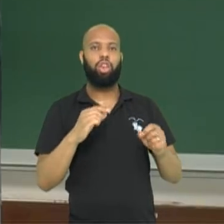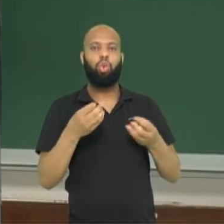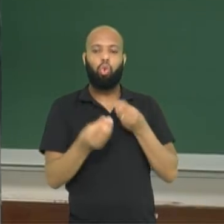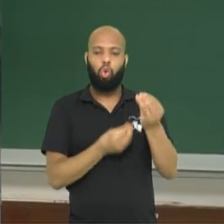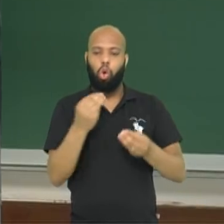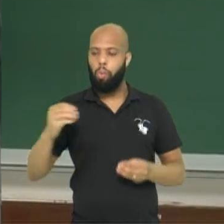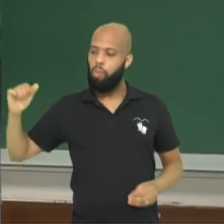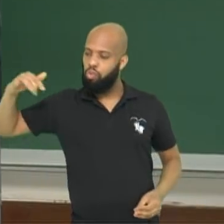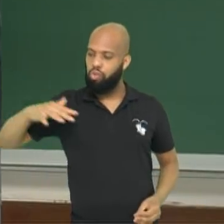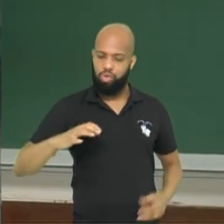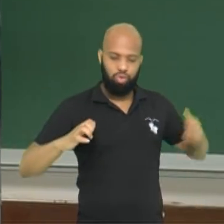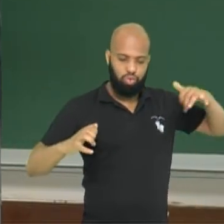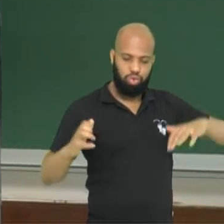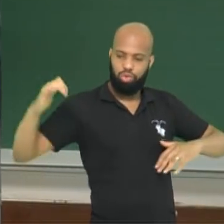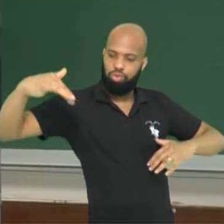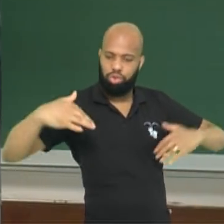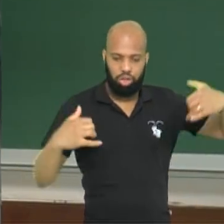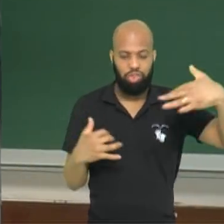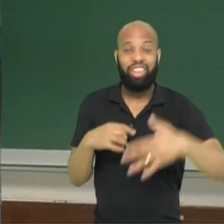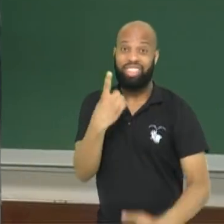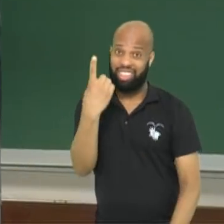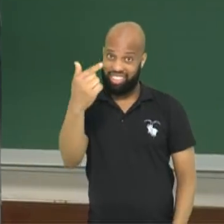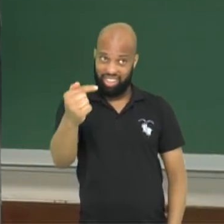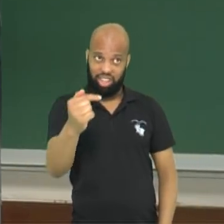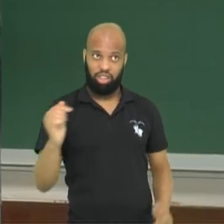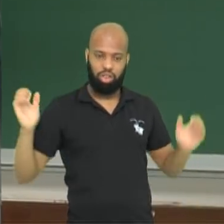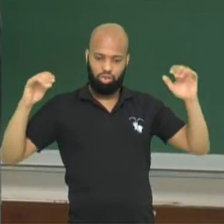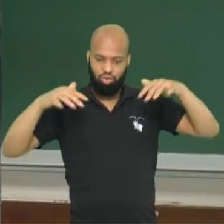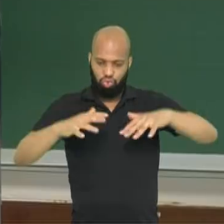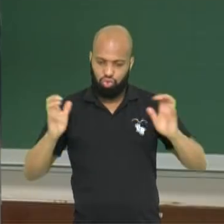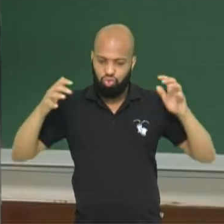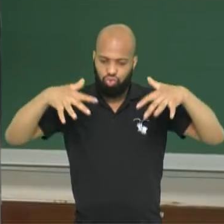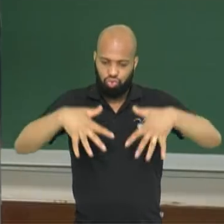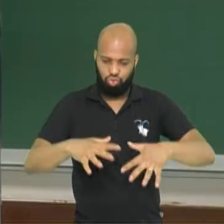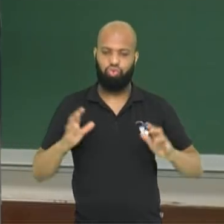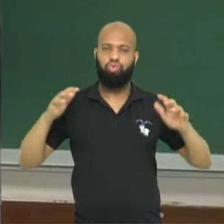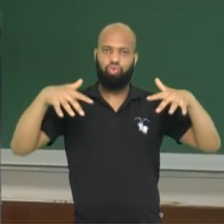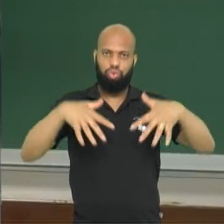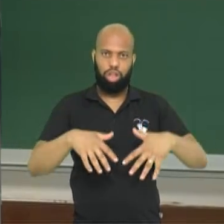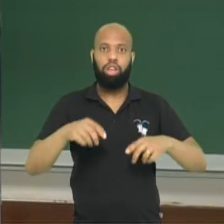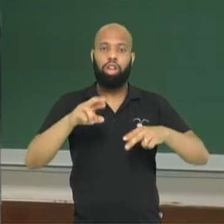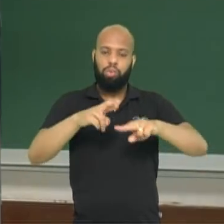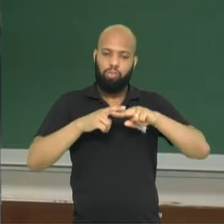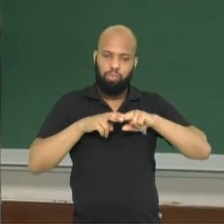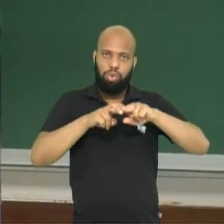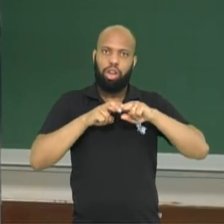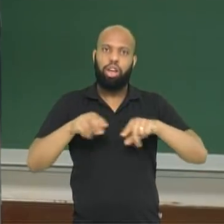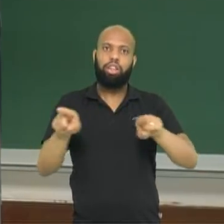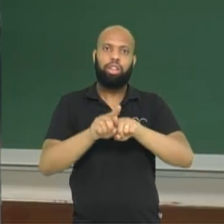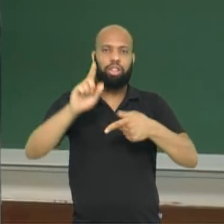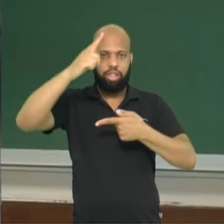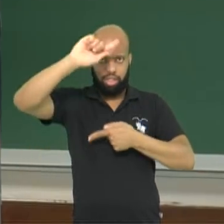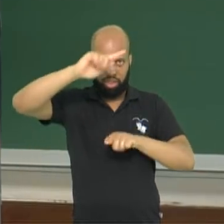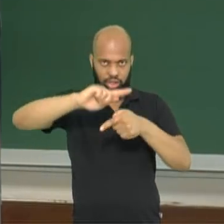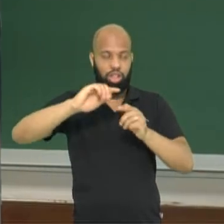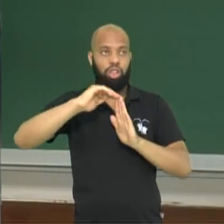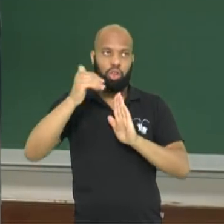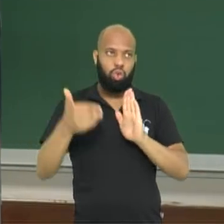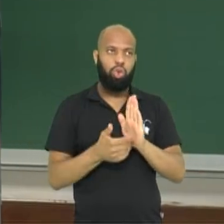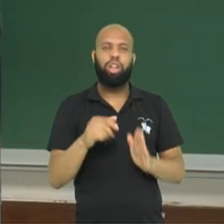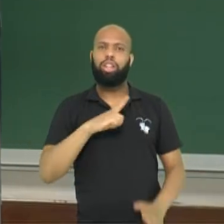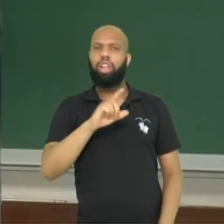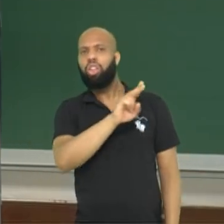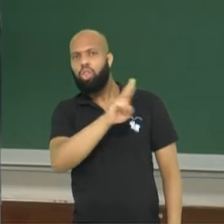águas, dessas 17 caixas que vão transbordando e depositando água, né, pela ação da gravidade também. Né, todas elas têm